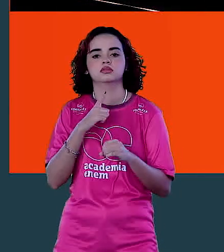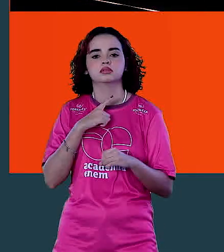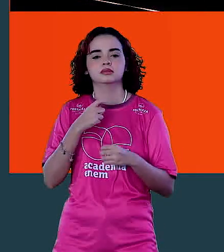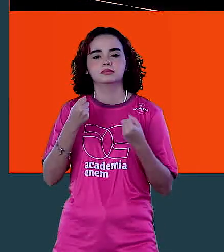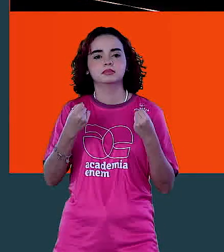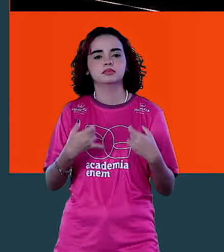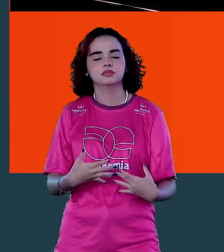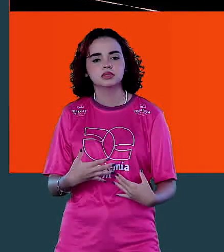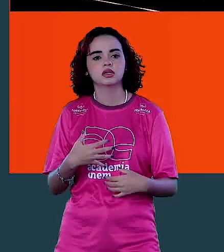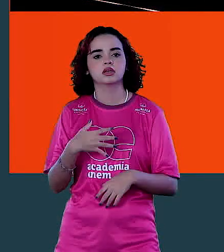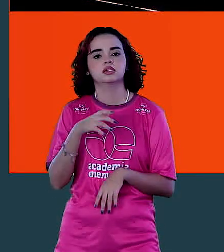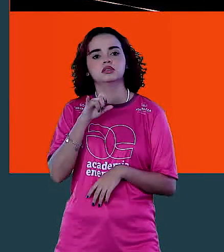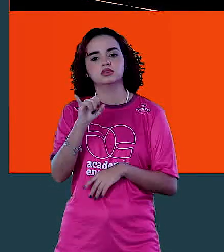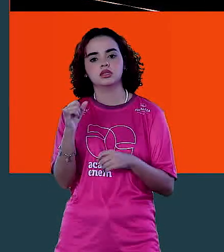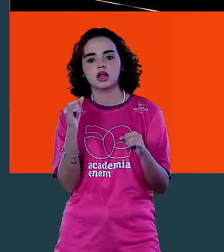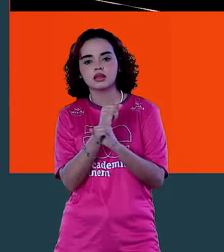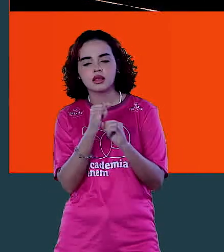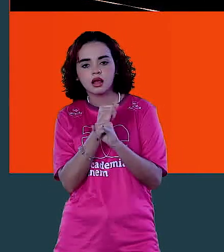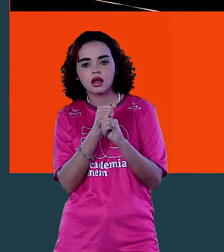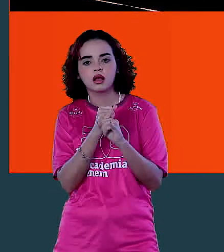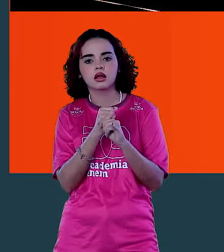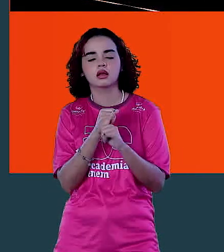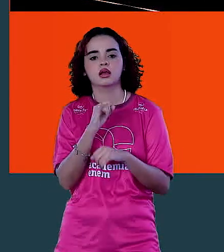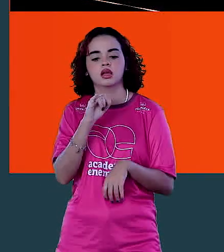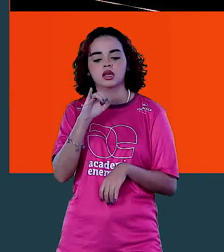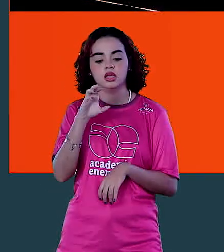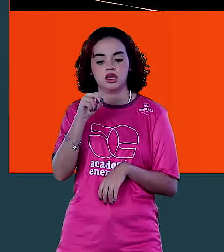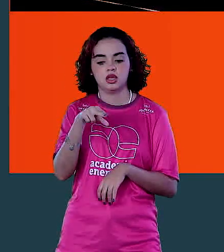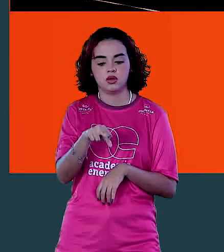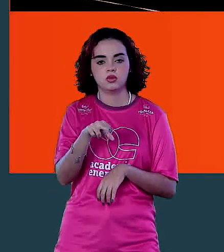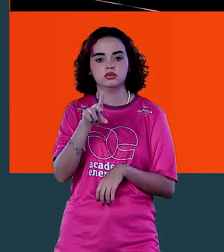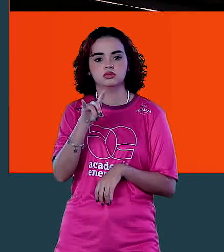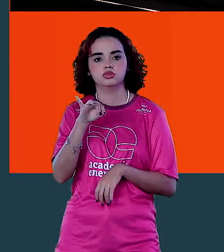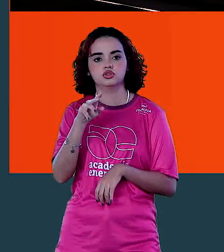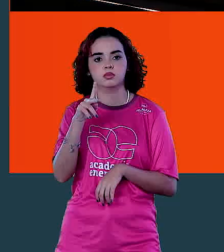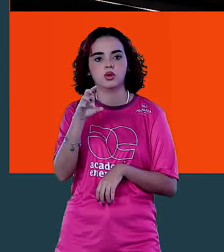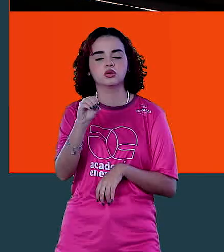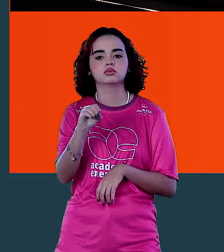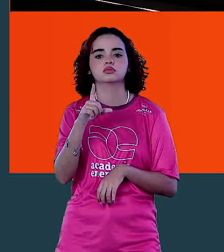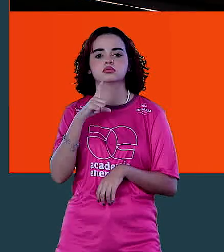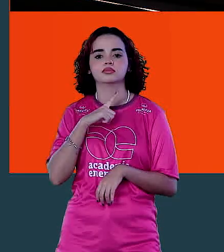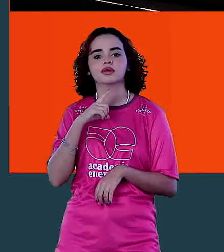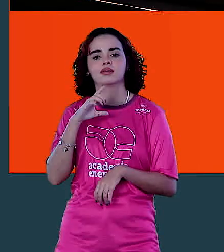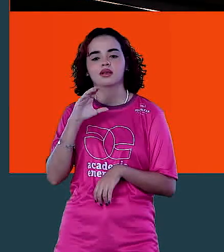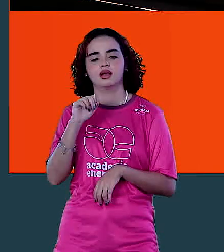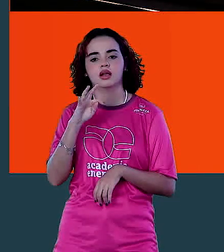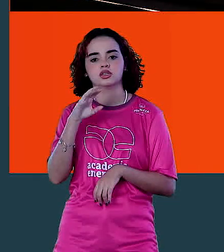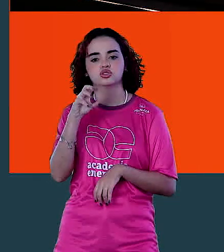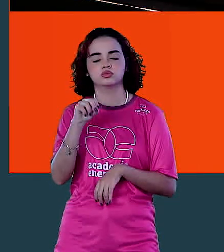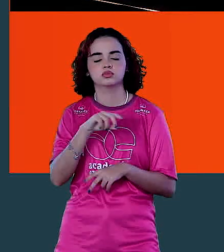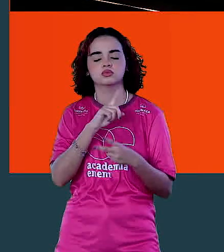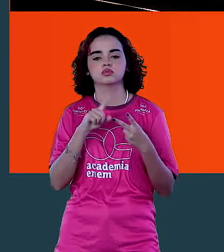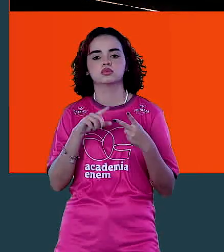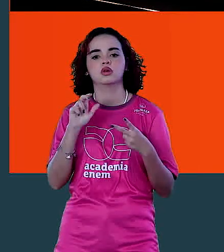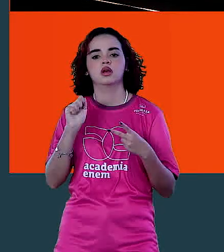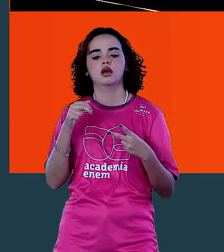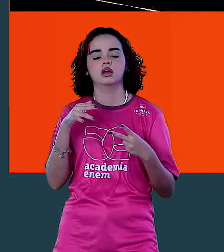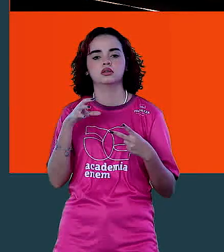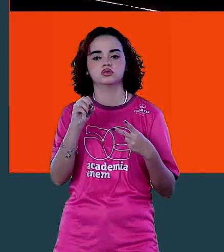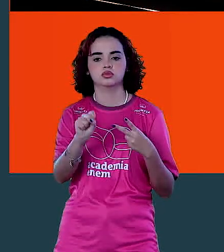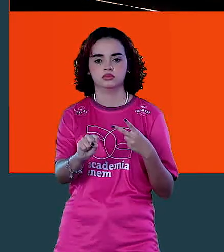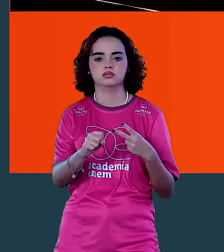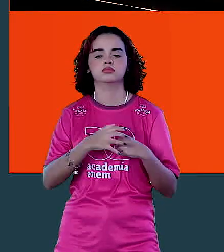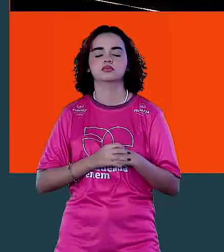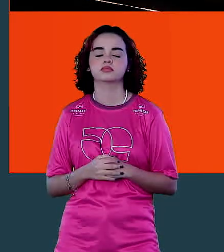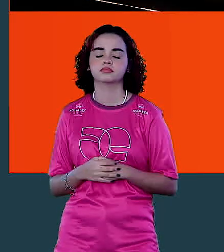que se tiver carga, é íon-dipolo. Tem carga, íon-dipolo. Não tem carga na minha molécula, Ed. Beleza,